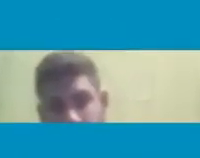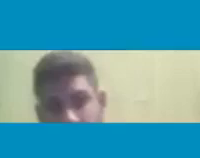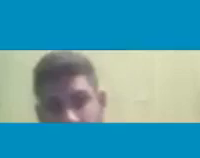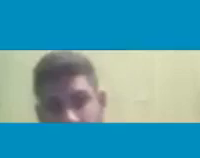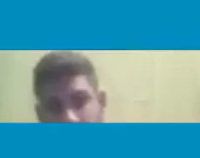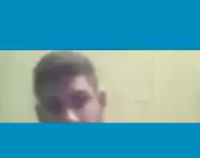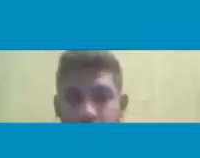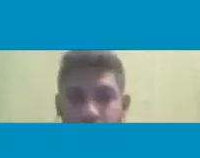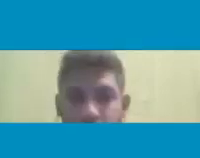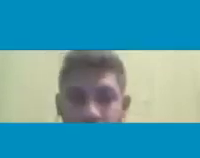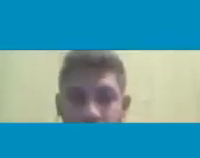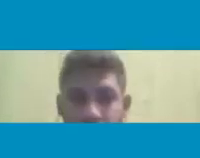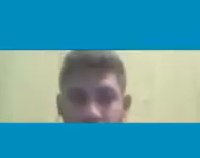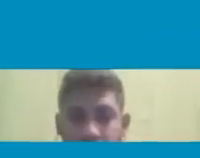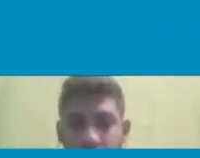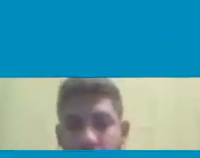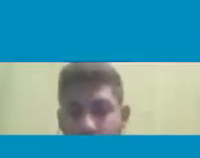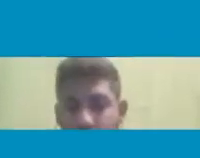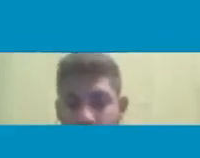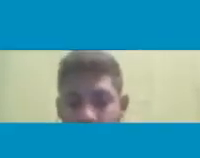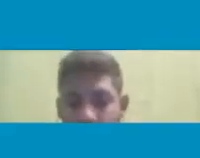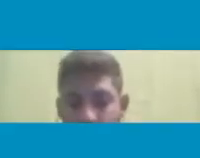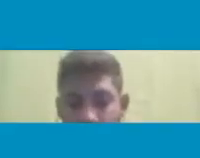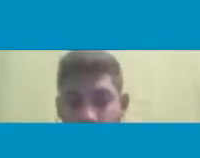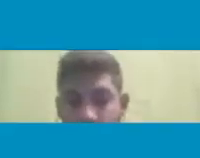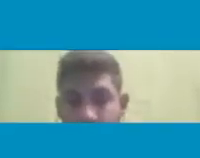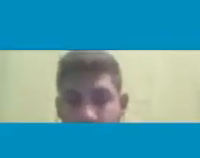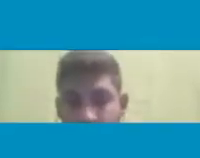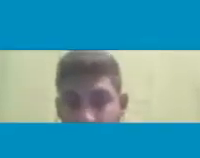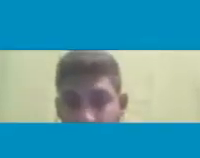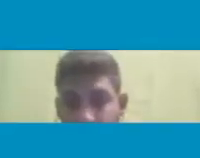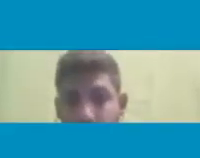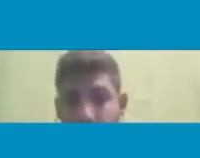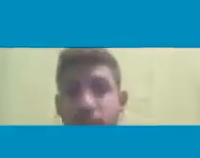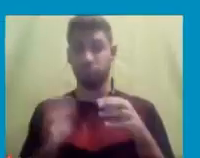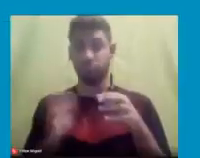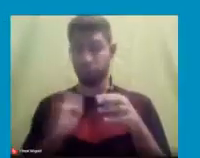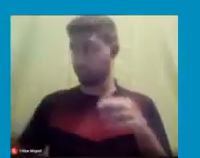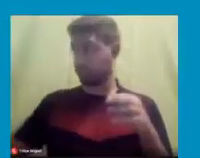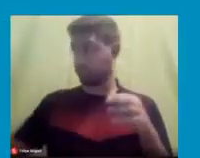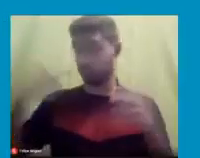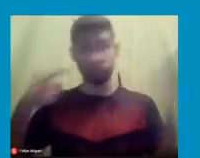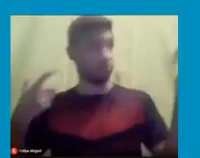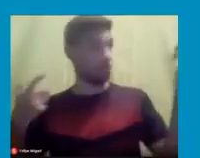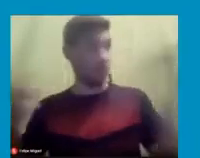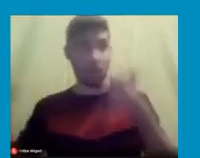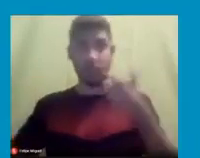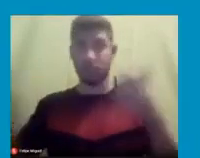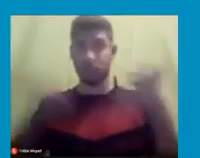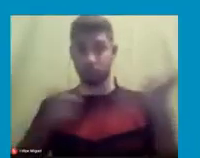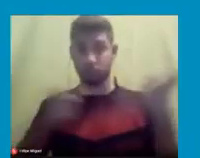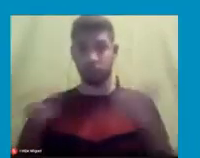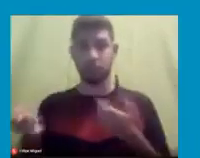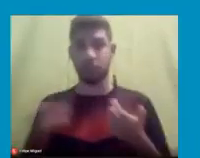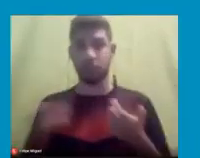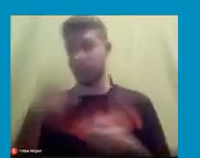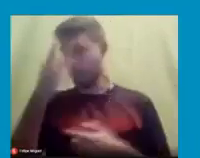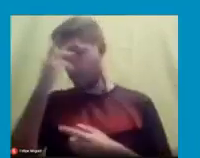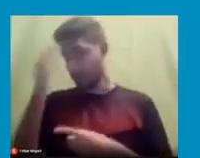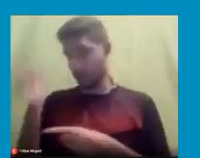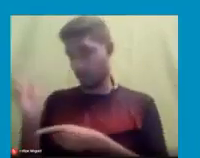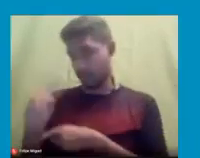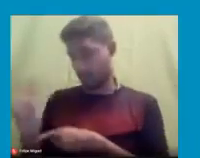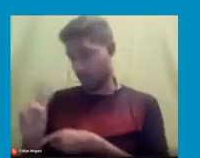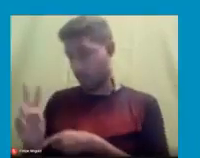classe média alta, classe média, e eu sofro racismo do porteiro, né,